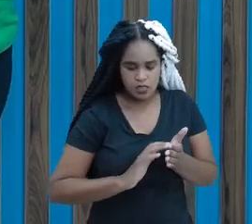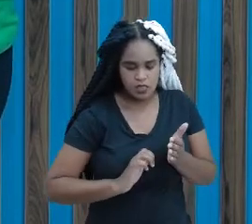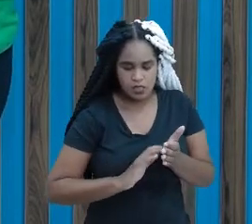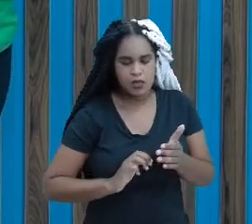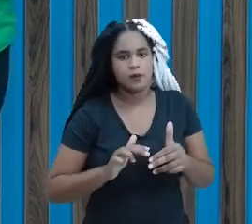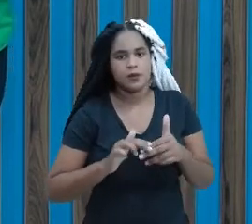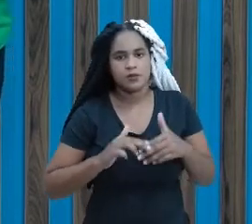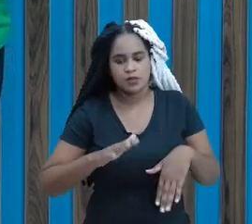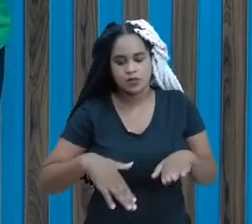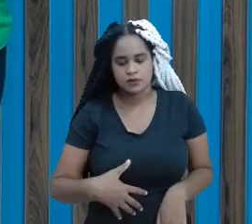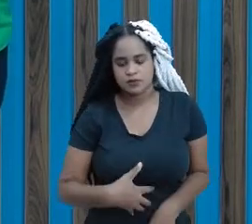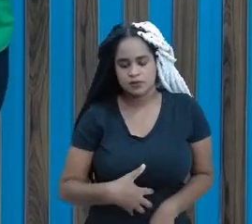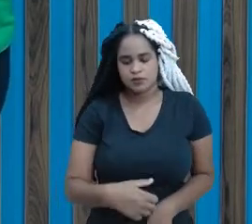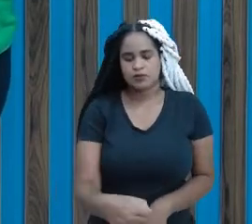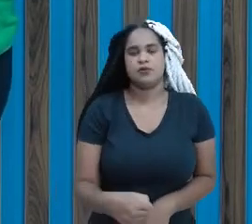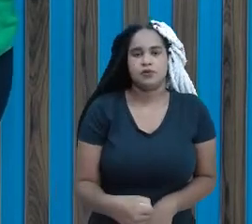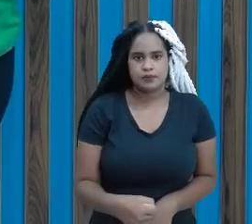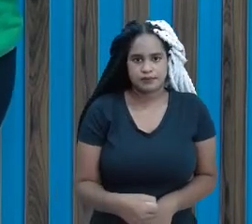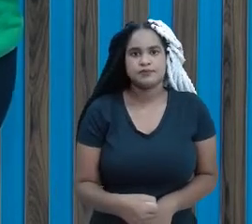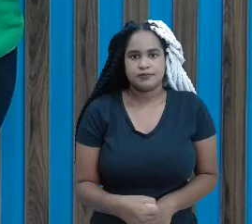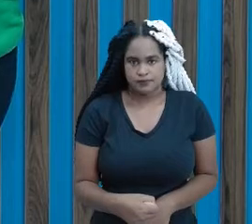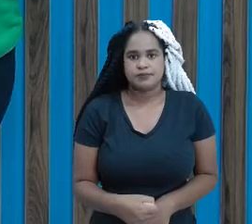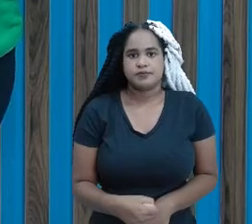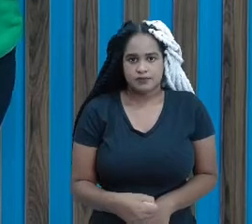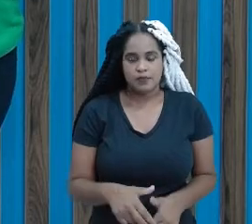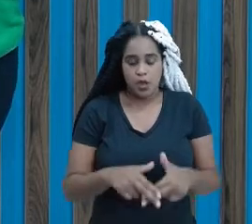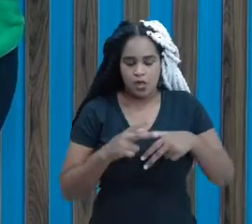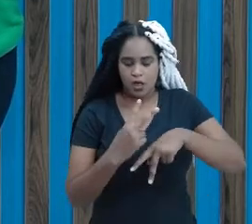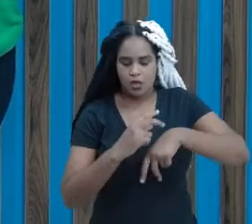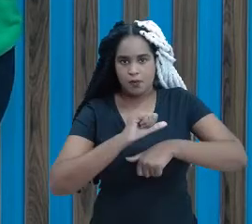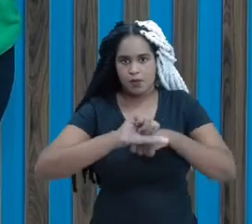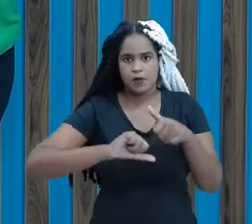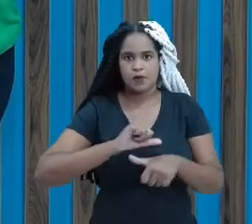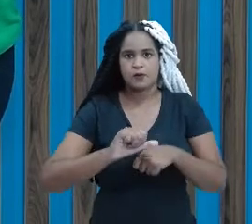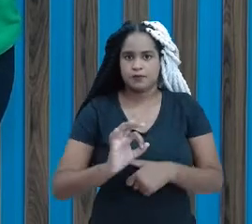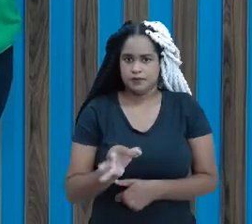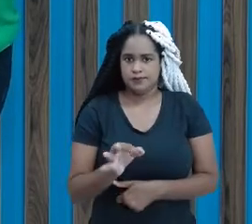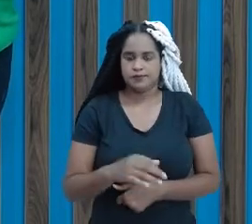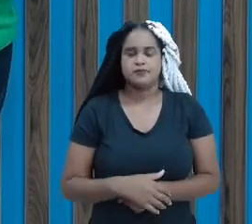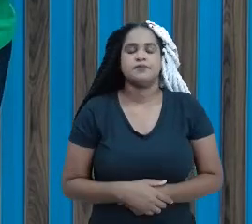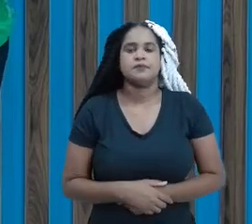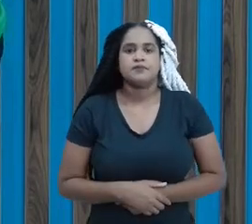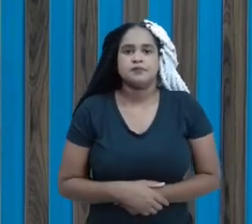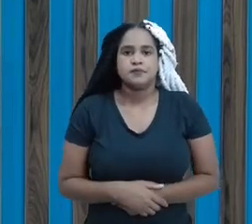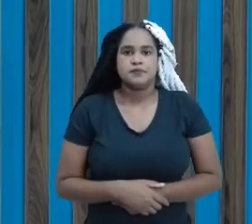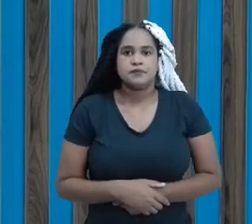genes que foram alterados aí, né? Esses cromossomos alterados, tá certo?